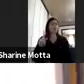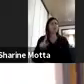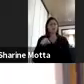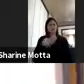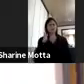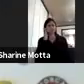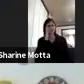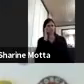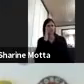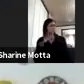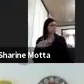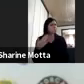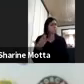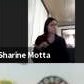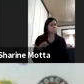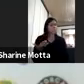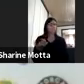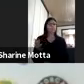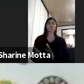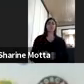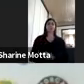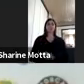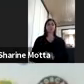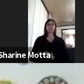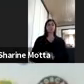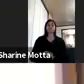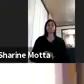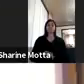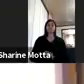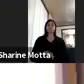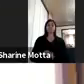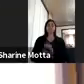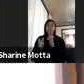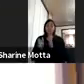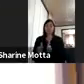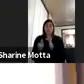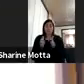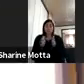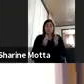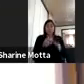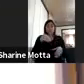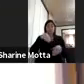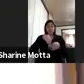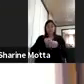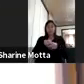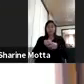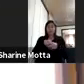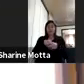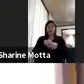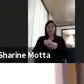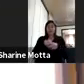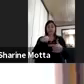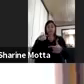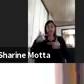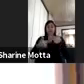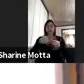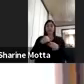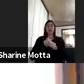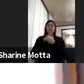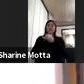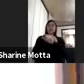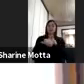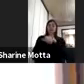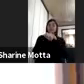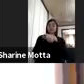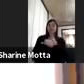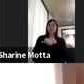pessoas, Gilce? Qual, doutora? Do ladinho e dentro do crime de trabalho escravo. Porque as